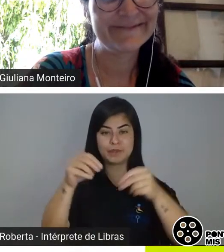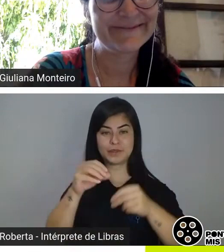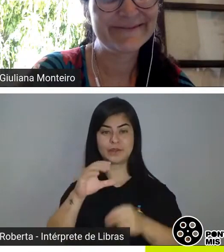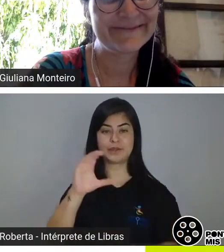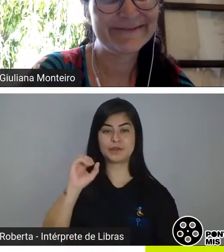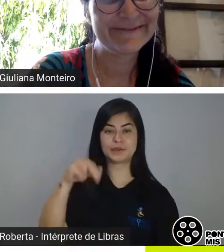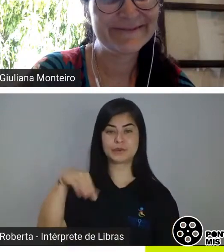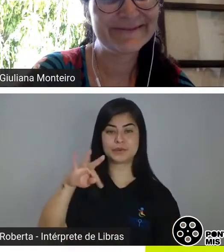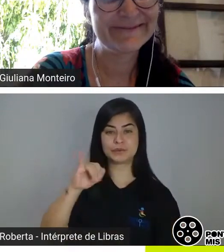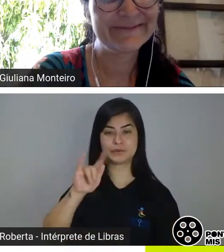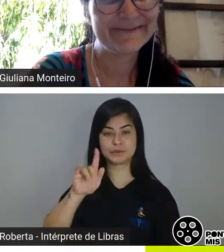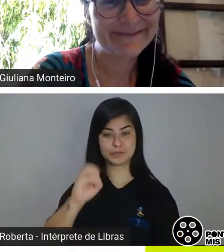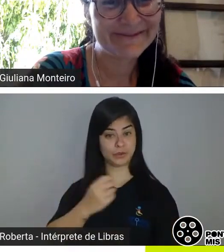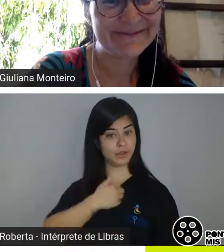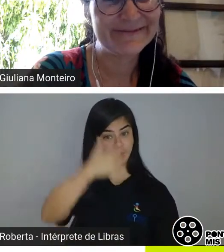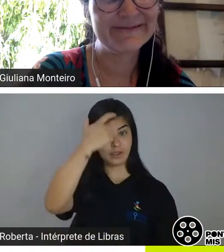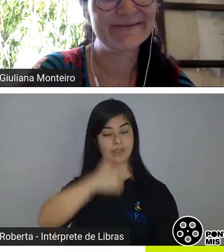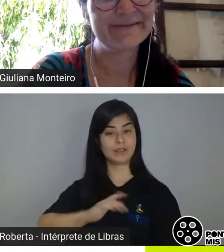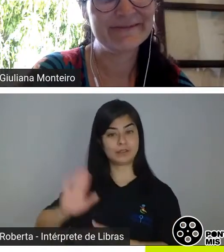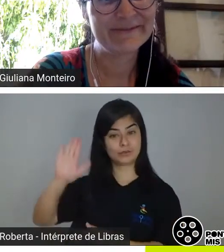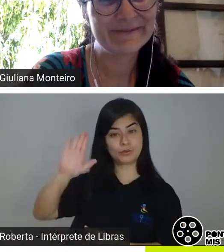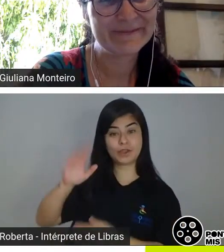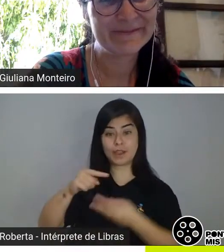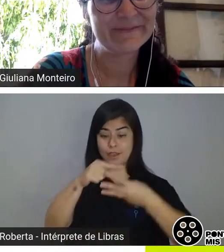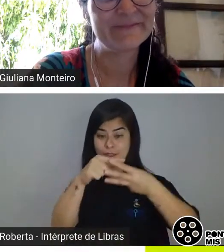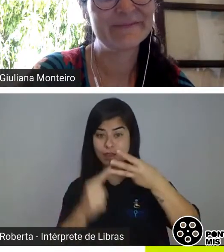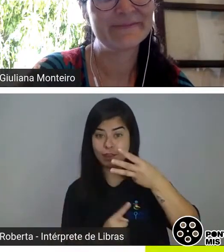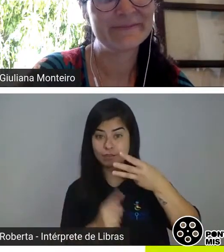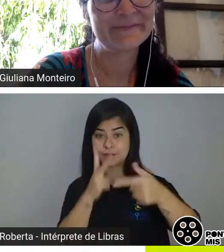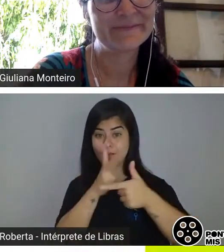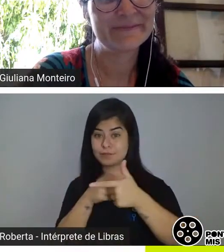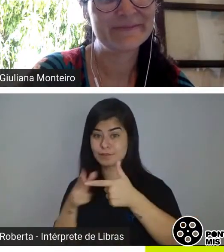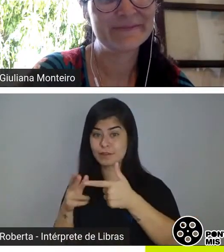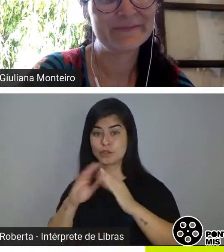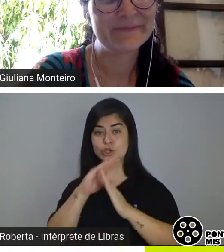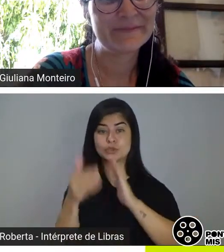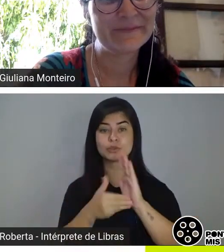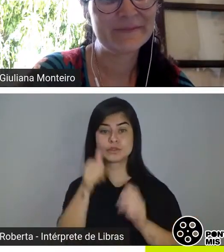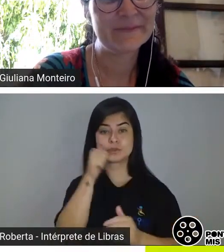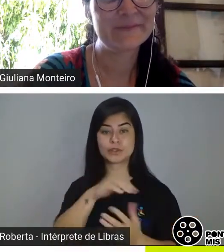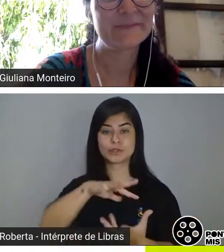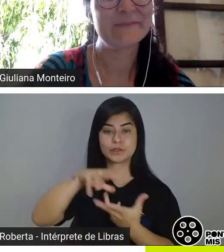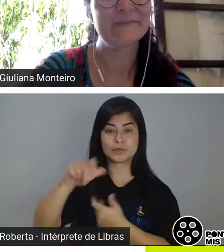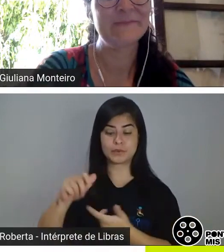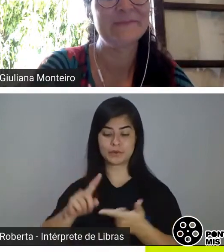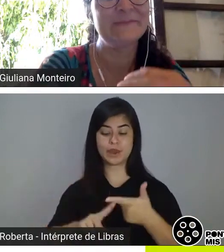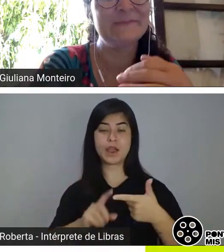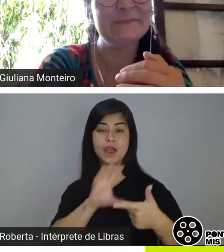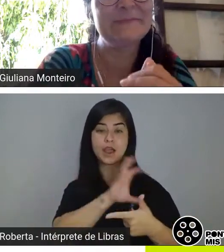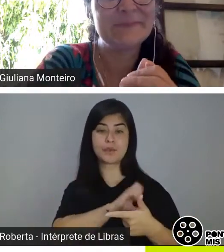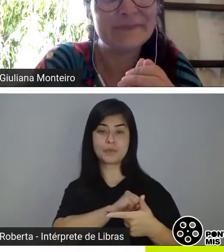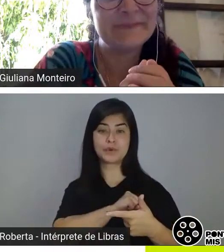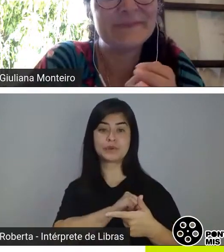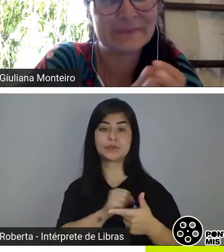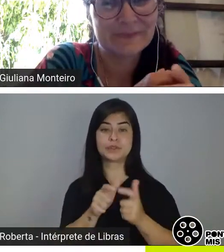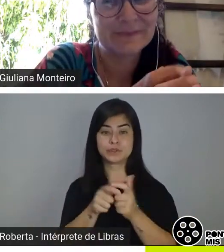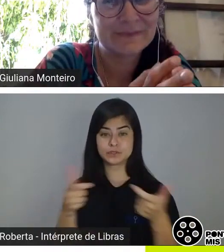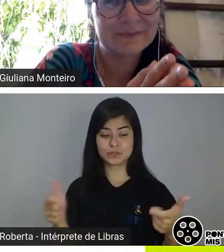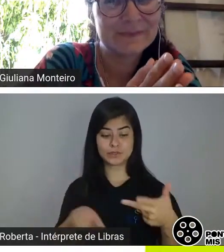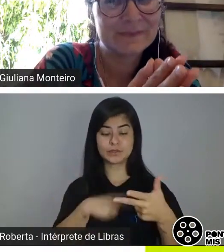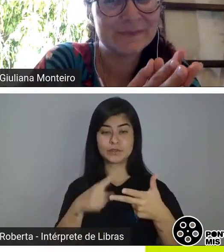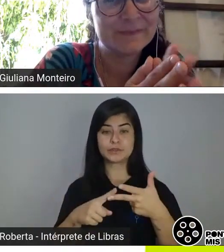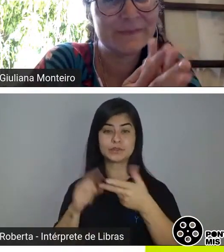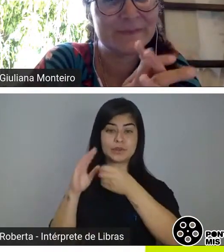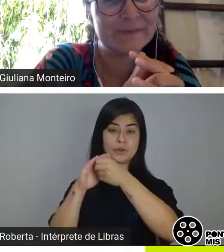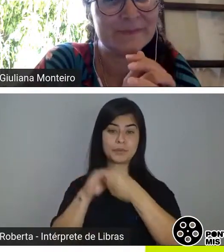com três séries, Todas as Mulheres do Mundo, Amor e Sorte, ainda tenho Sopressão, que foi escrito pelo